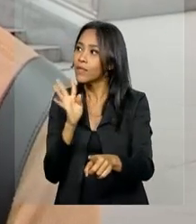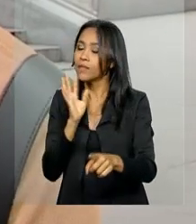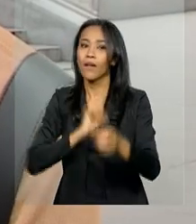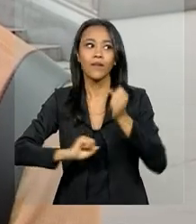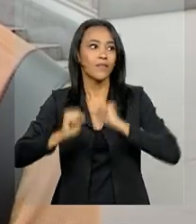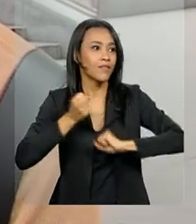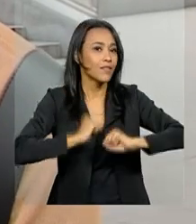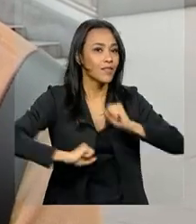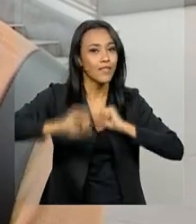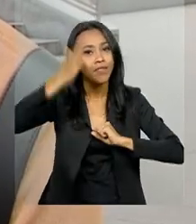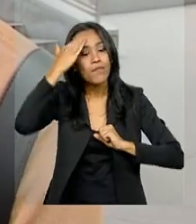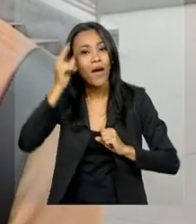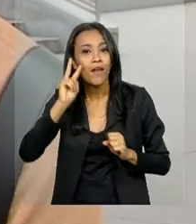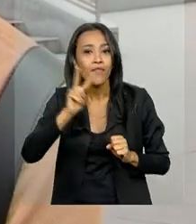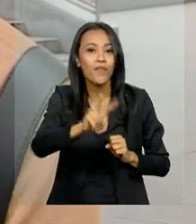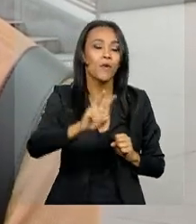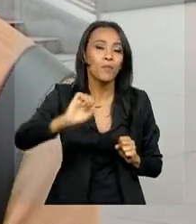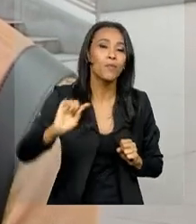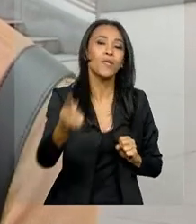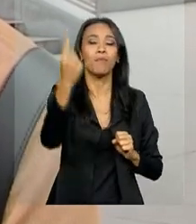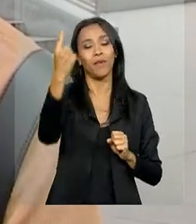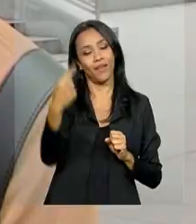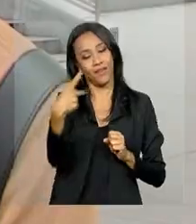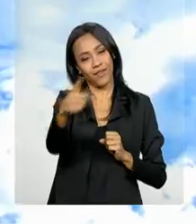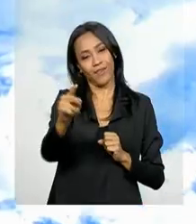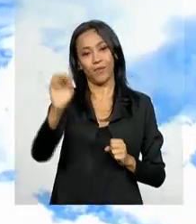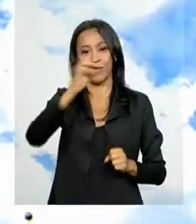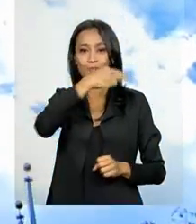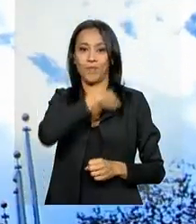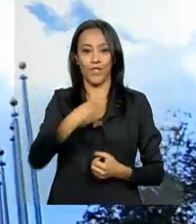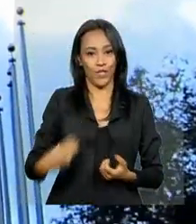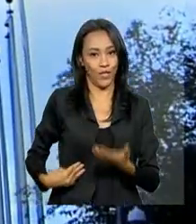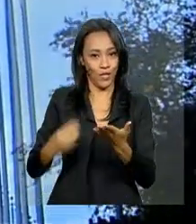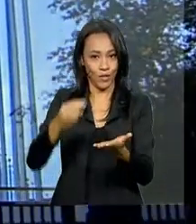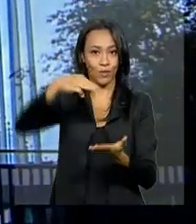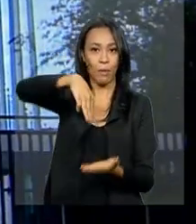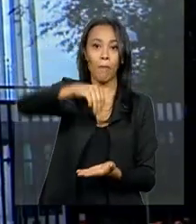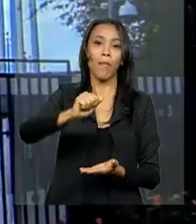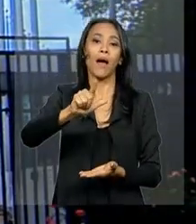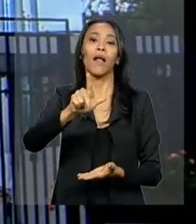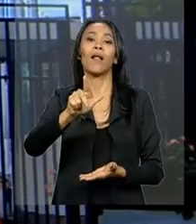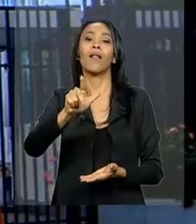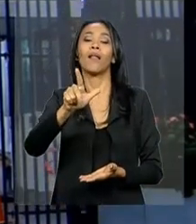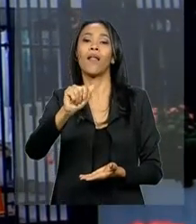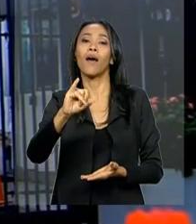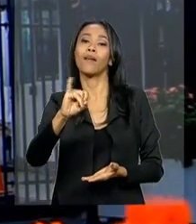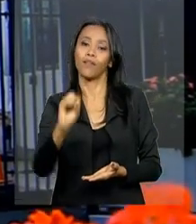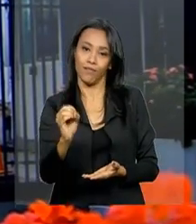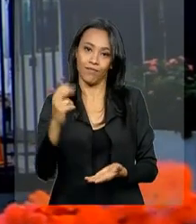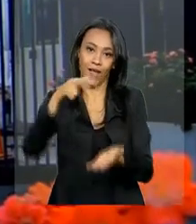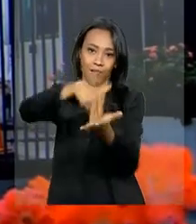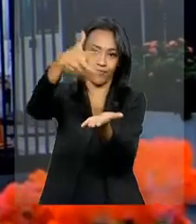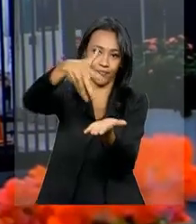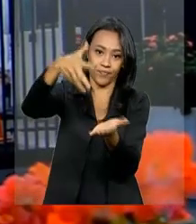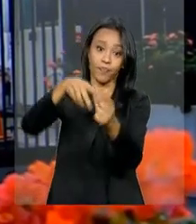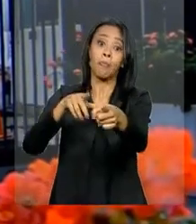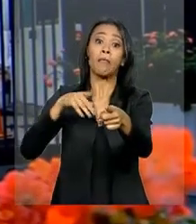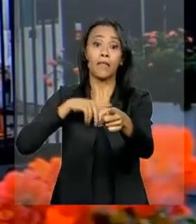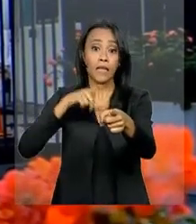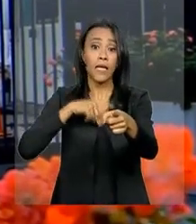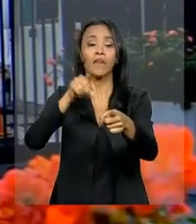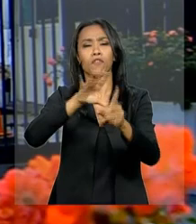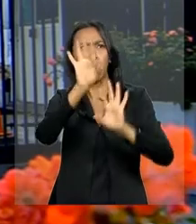para ver o primeiro ministro malaio discursando o prédio da onu projetado por uma equipe de arquitetos que contou com o brasileiro